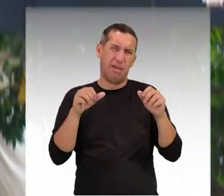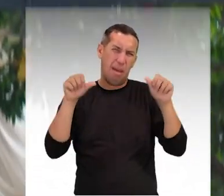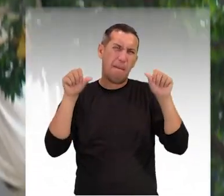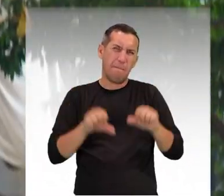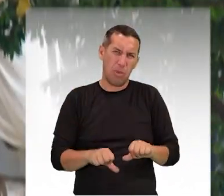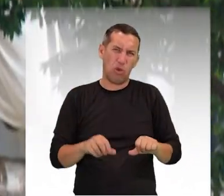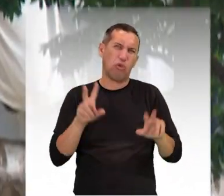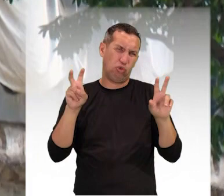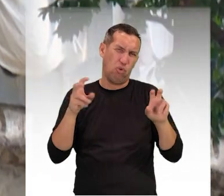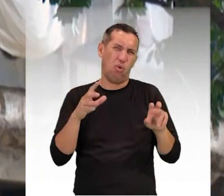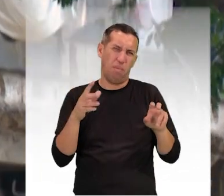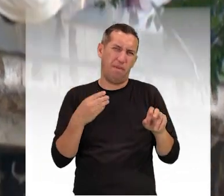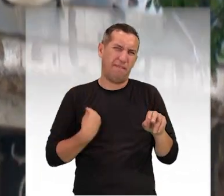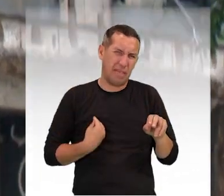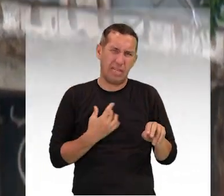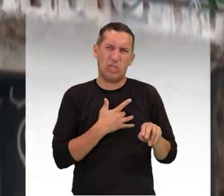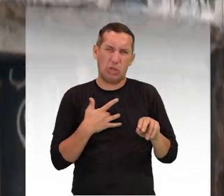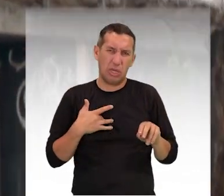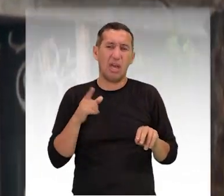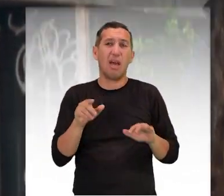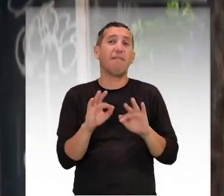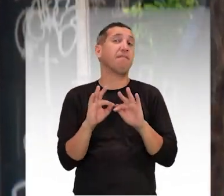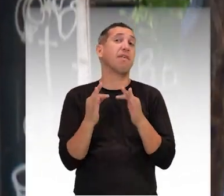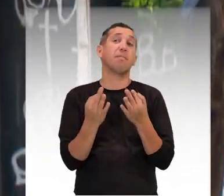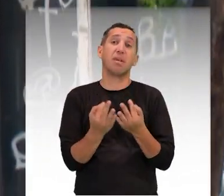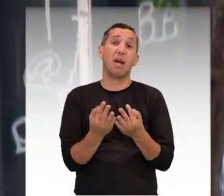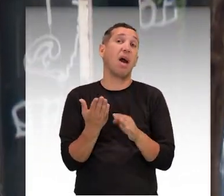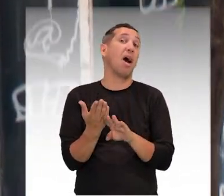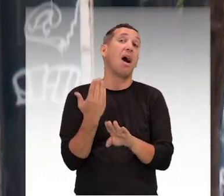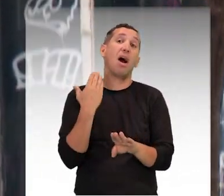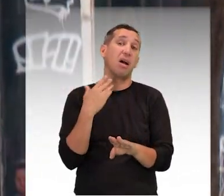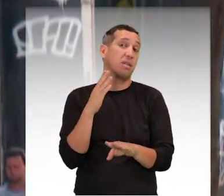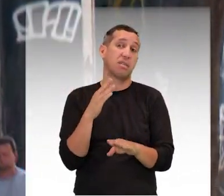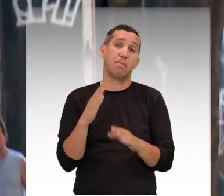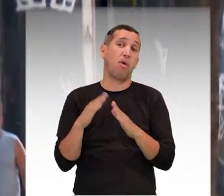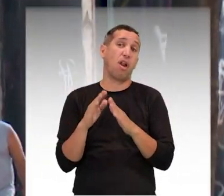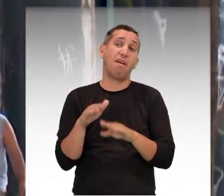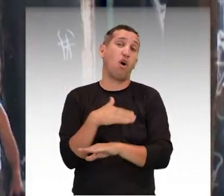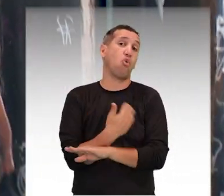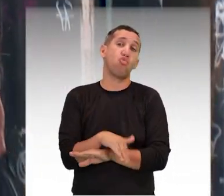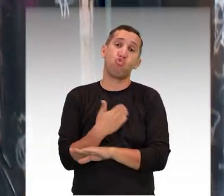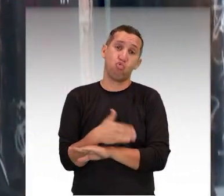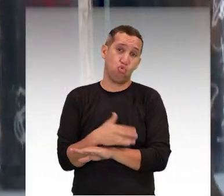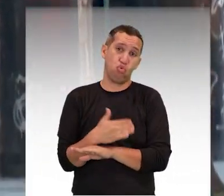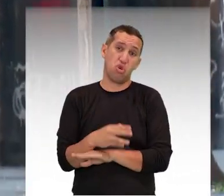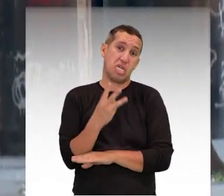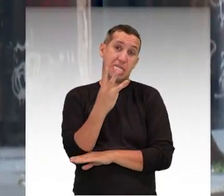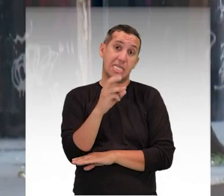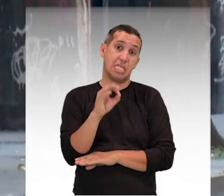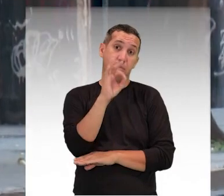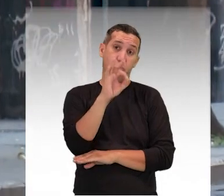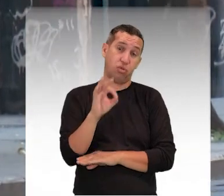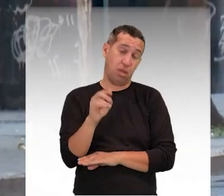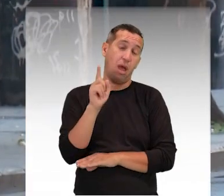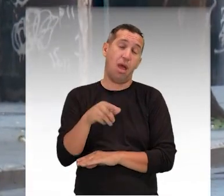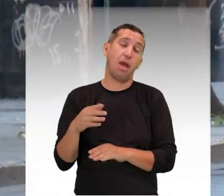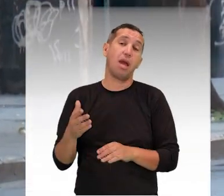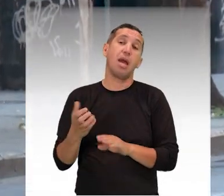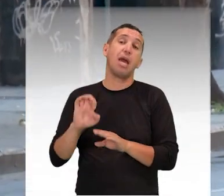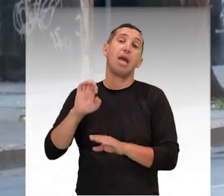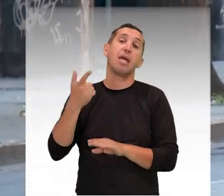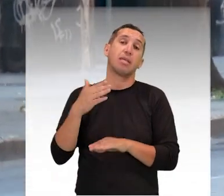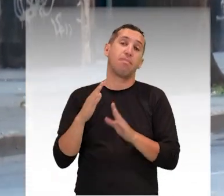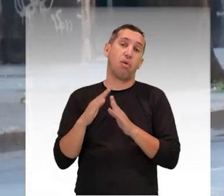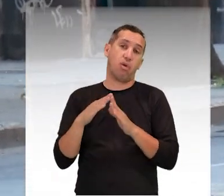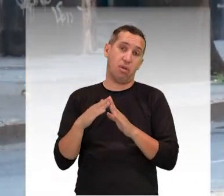dessas pioras das condições de vida, são famílias, muitas delas, que estavam vivendo em situação de rua. A gente identificou que 30% vivendo